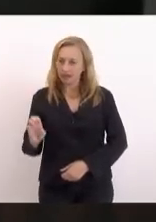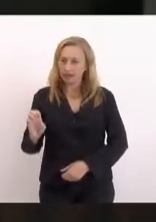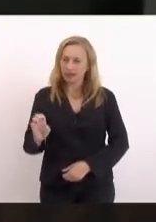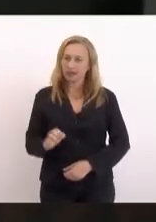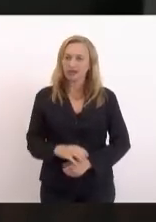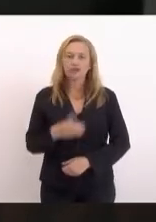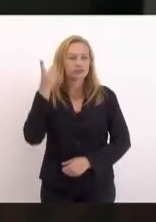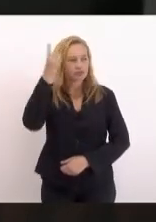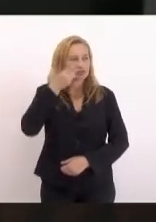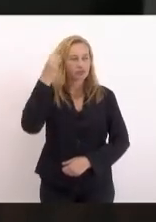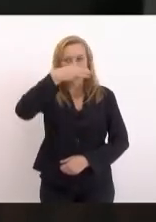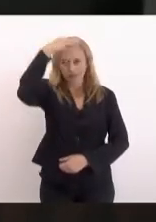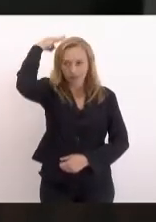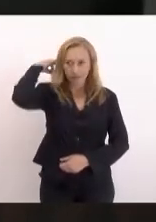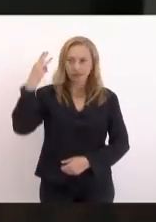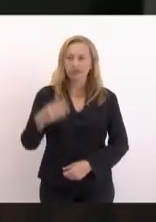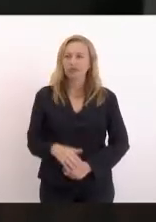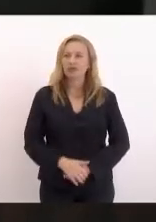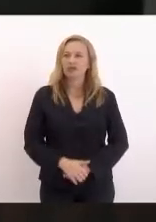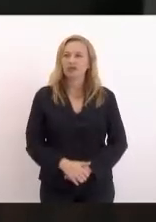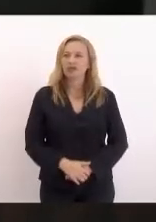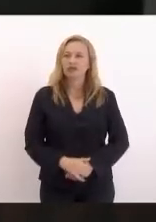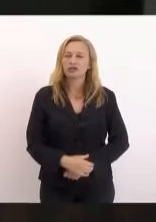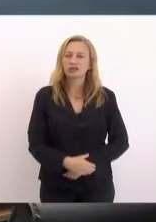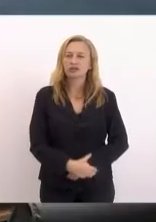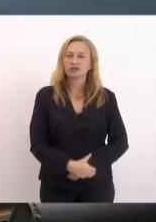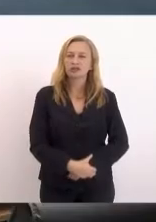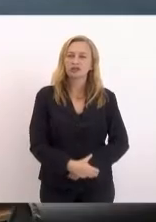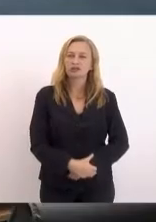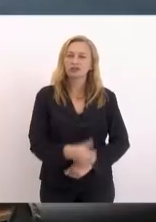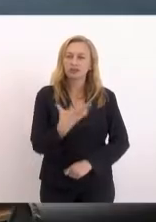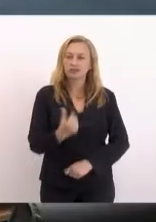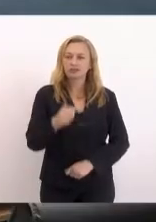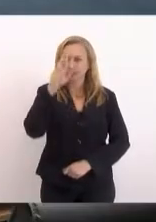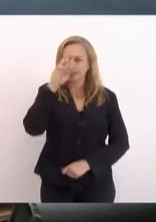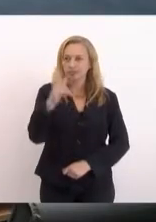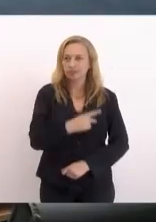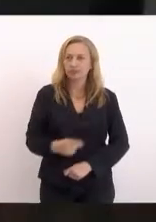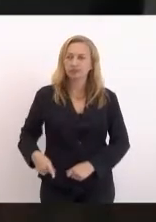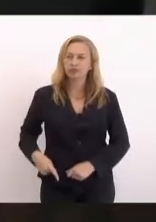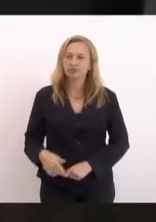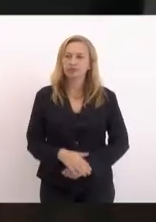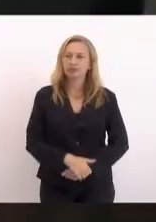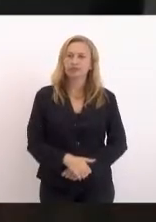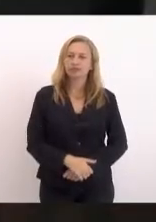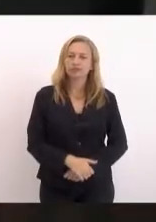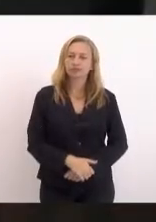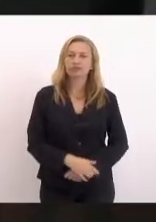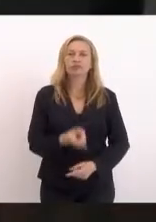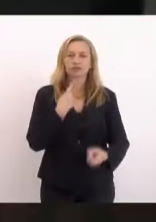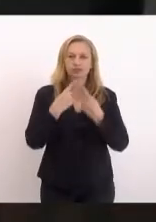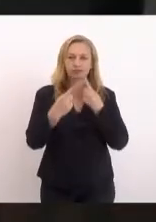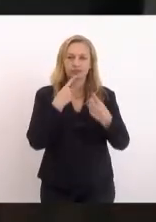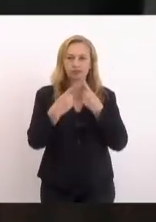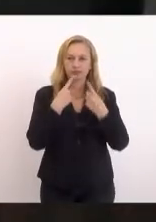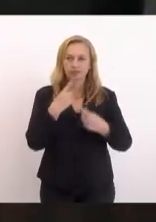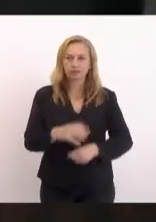Deputado Márcio Pacheco. O parecer é favorável, presidente. Com parecer emitido em